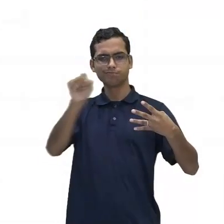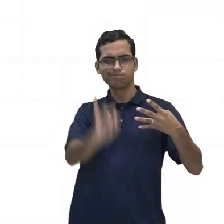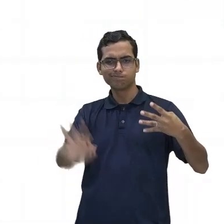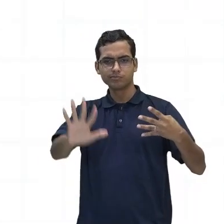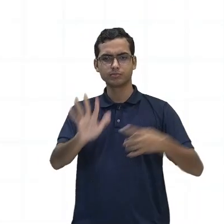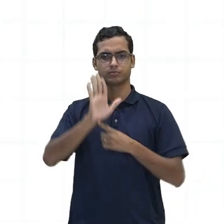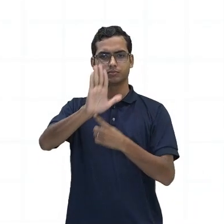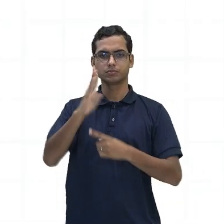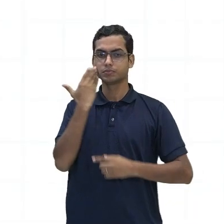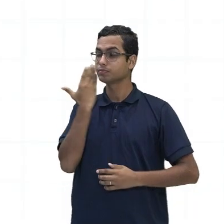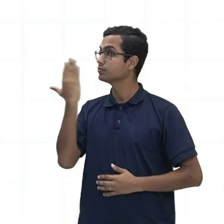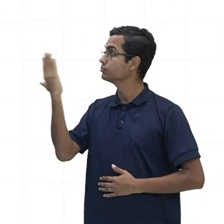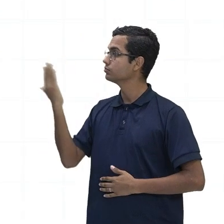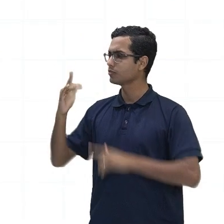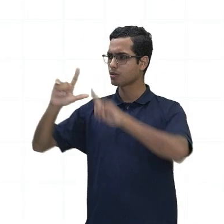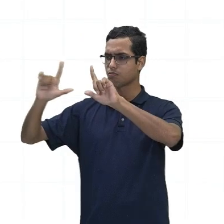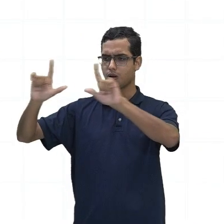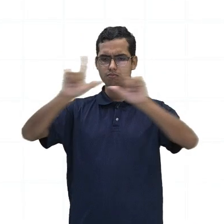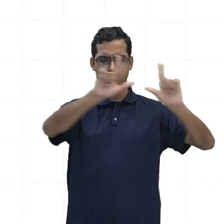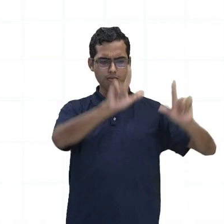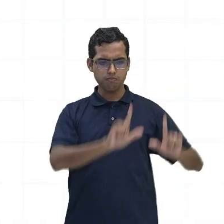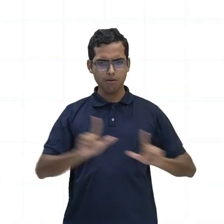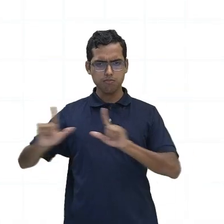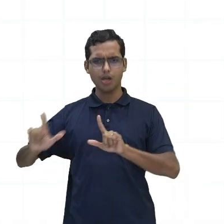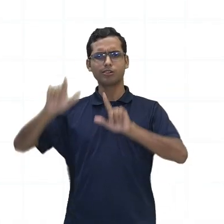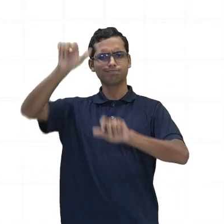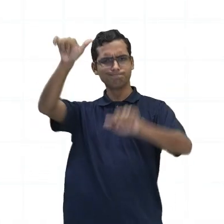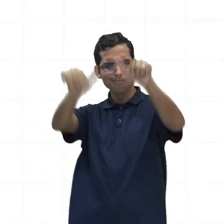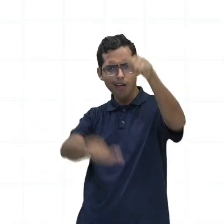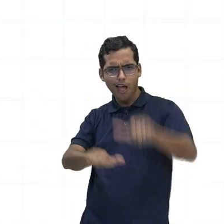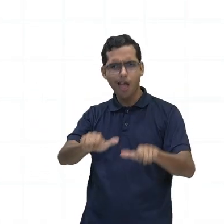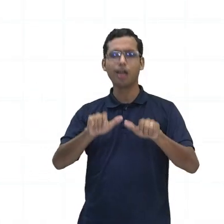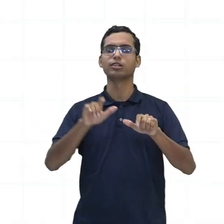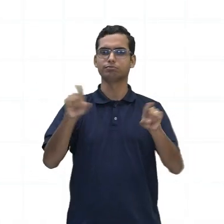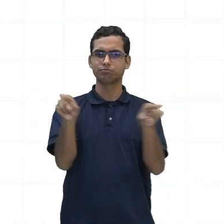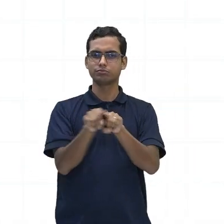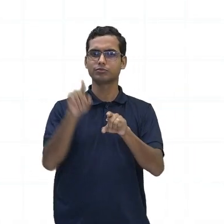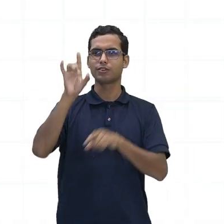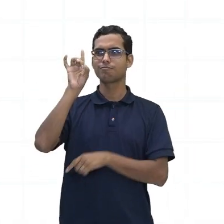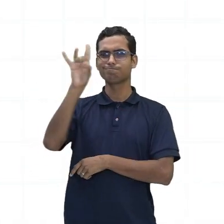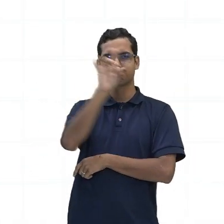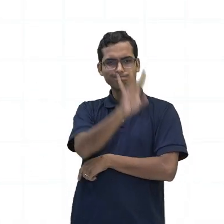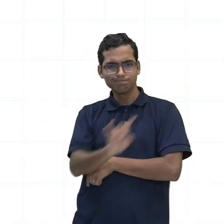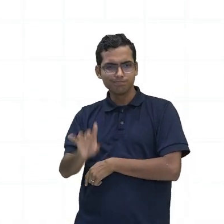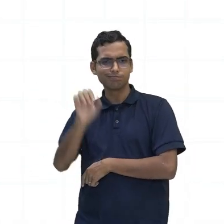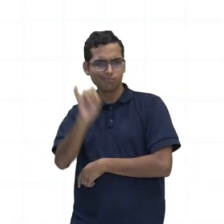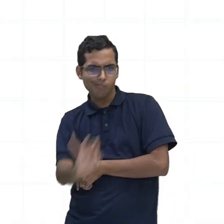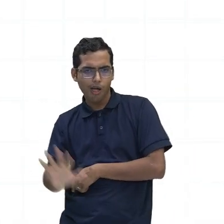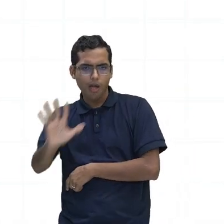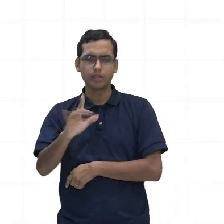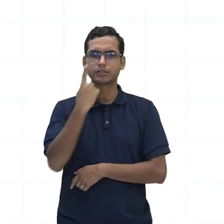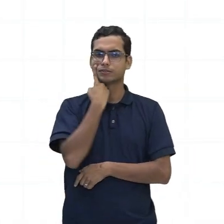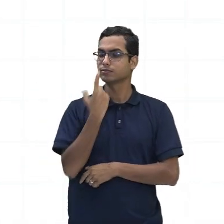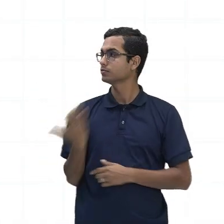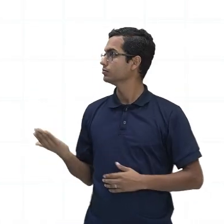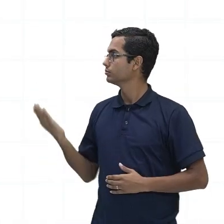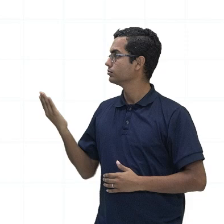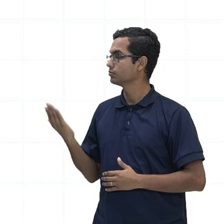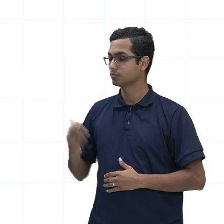Eu quero que vocês analisem essas imagens com cuidado. Já deu para a gente ver que são